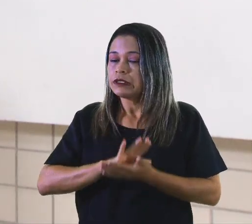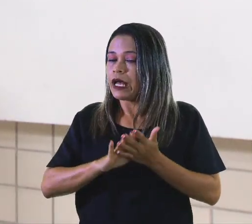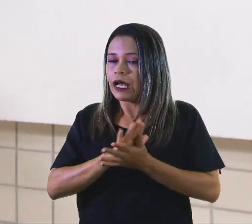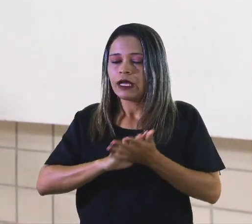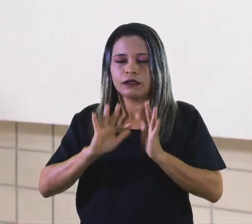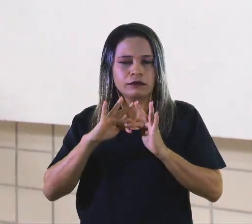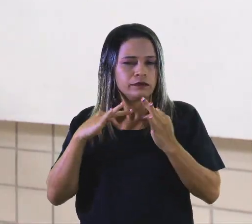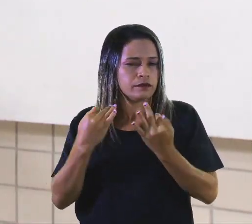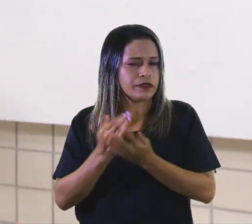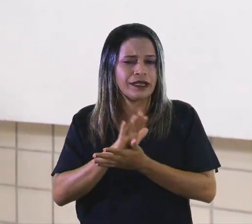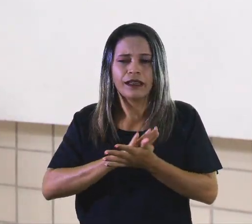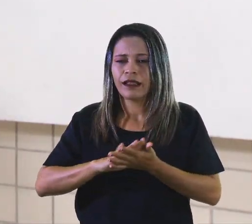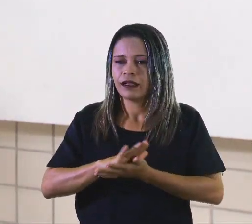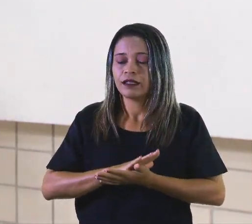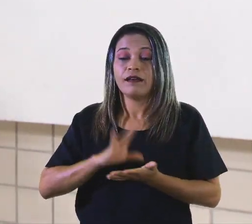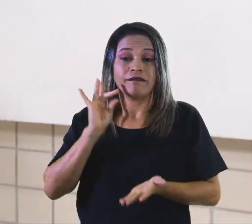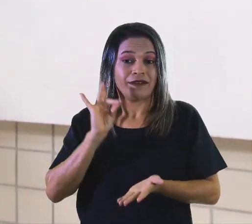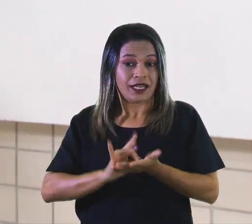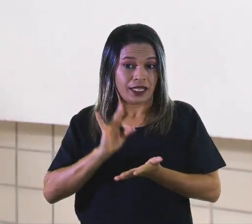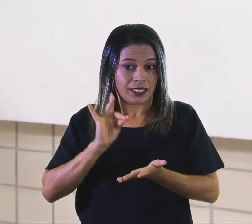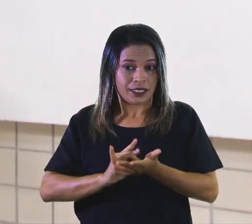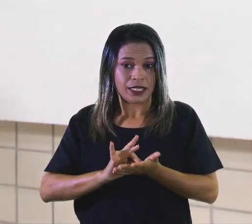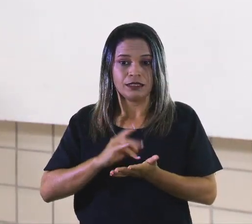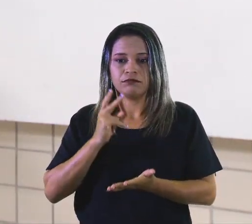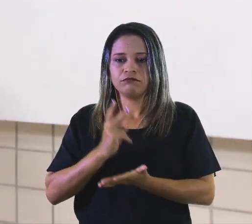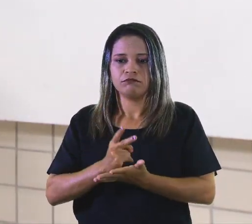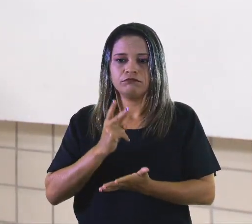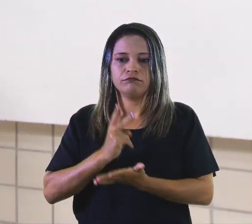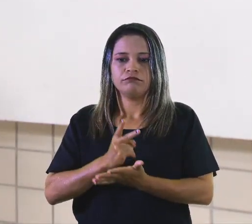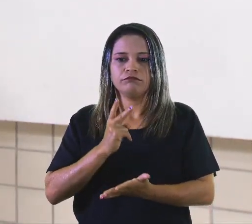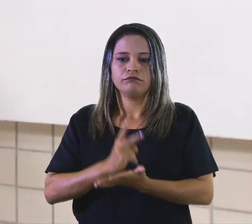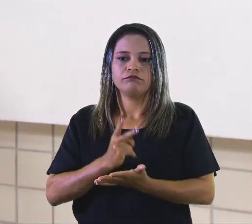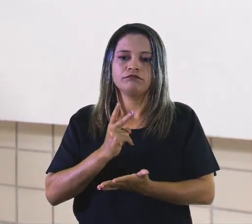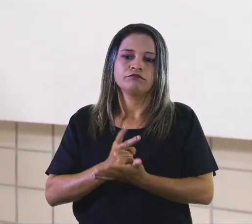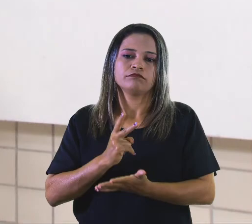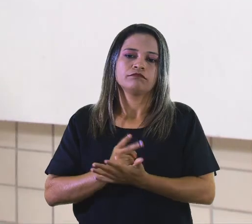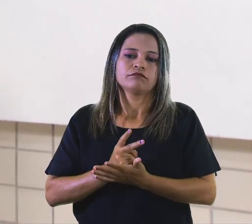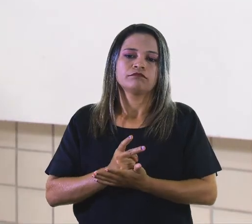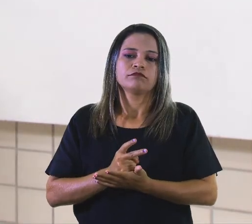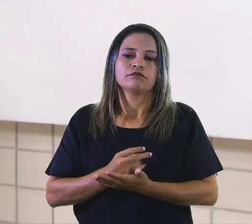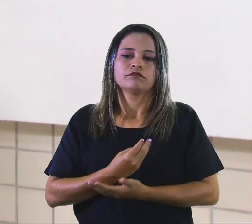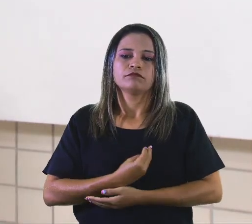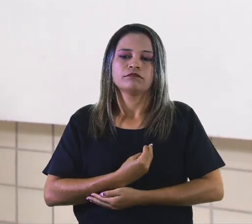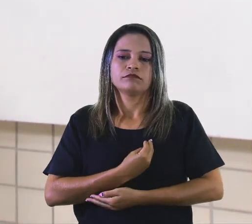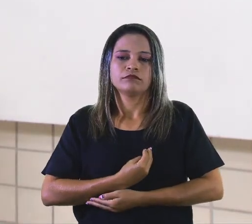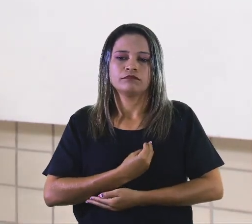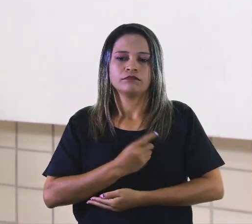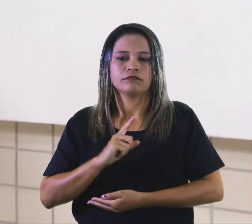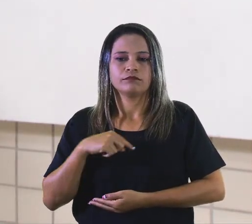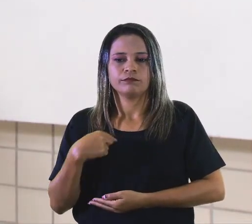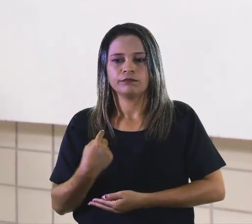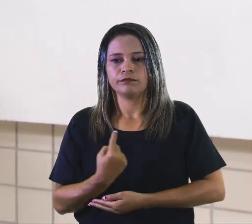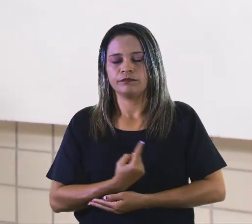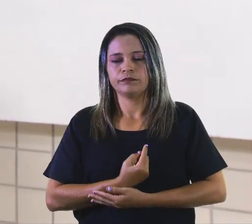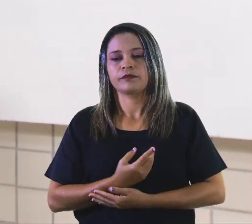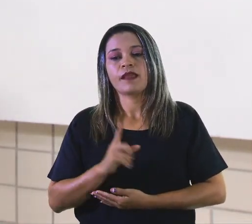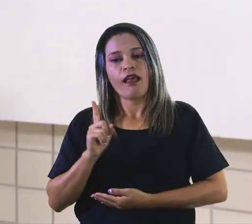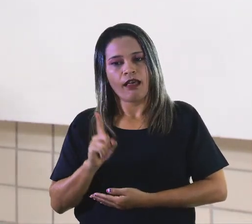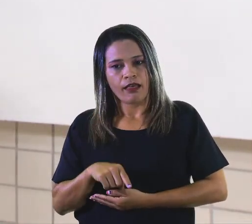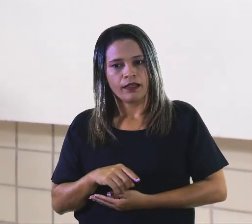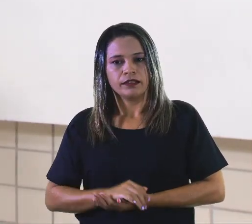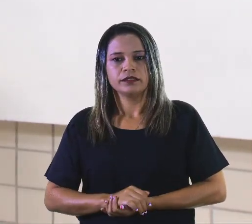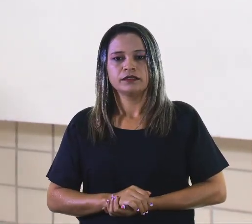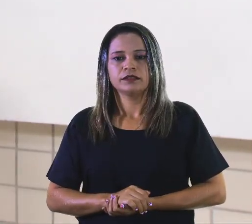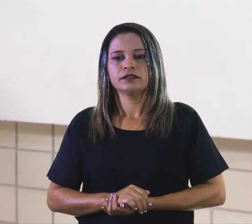família, né? Então a verdade tem sempre que prevalecer nas nossas vidas. Essa é